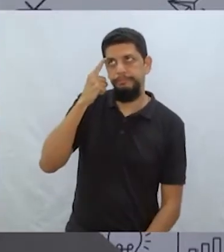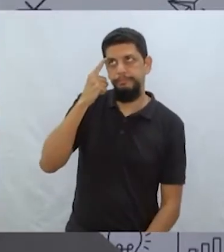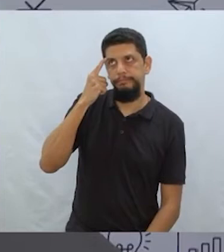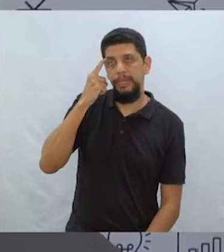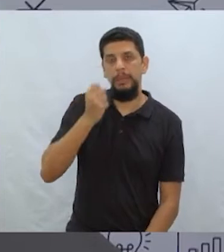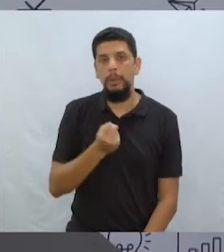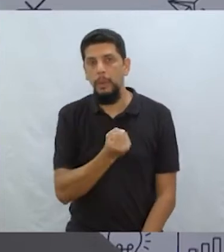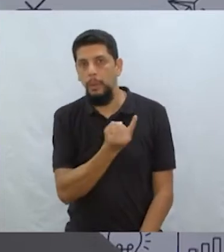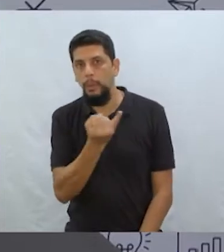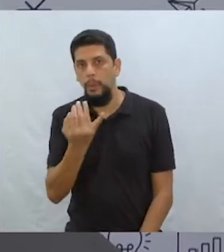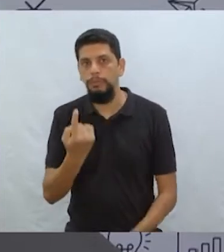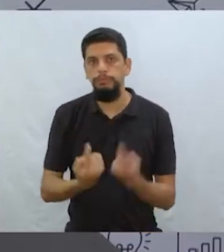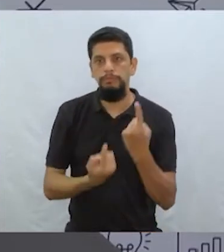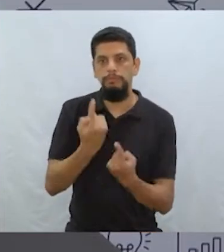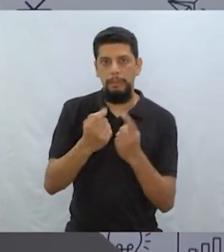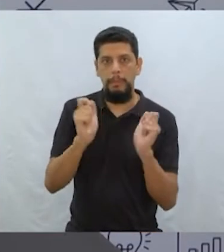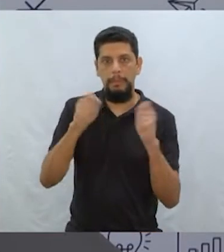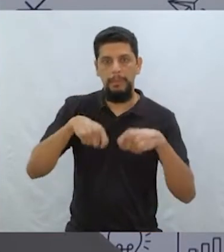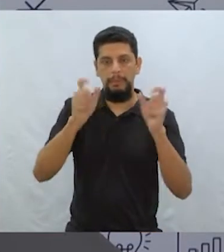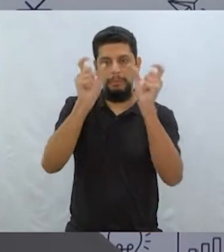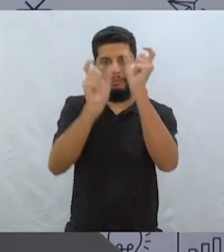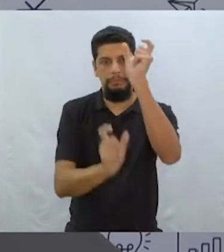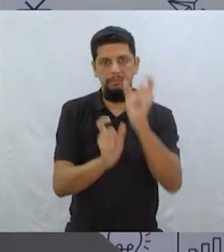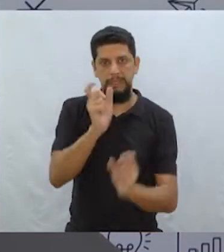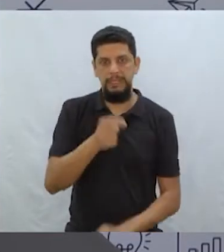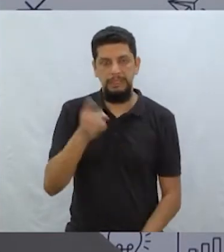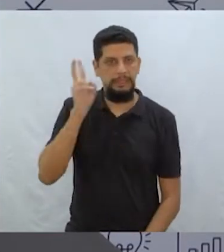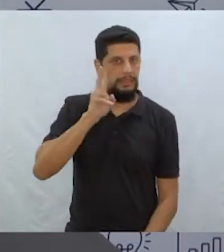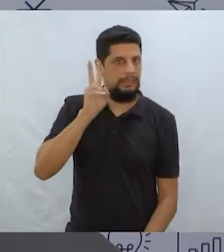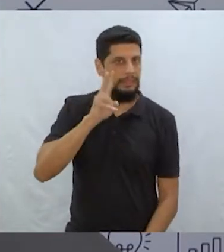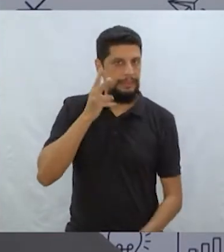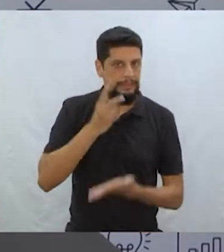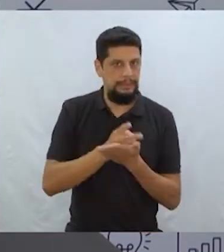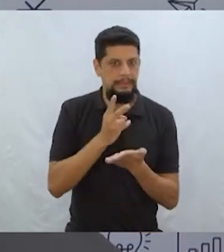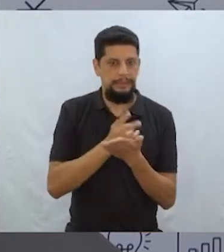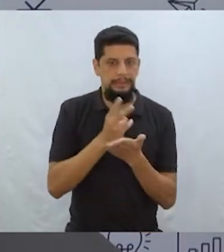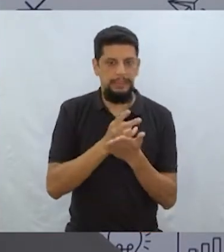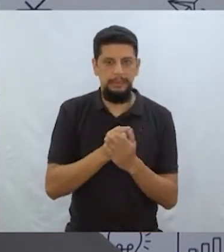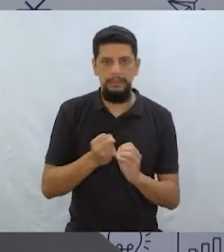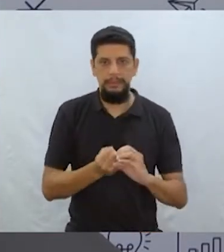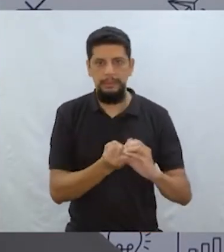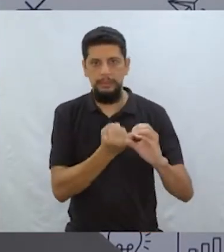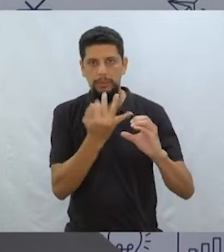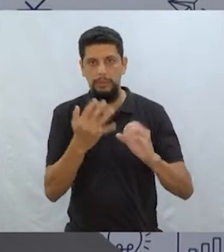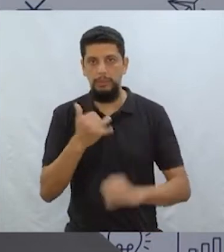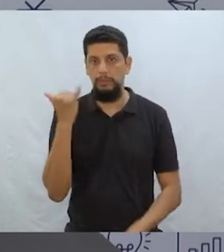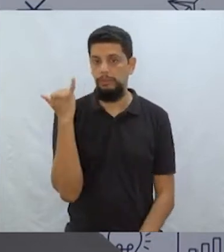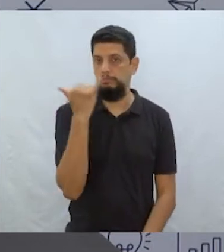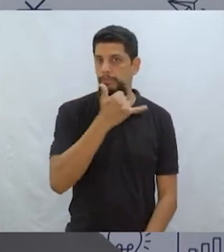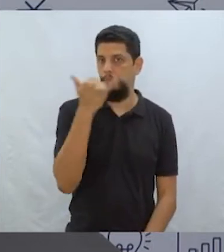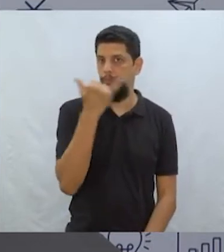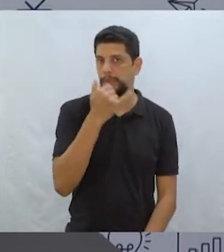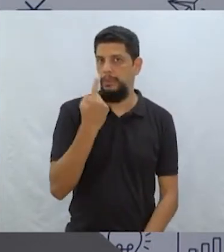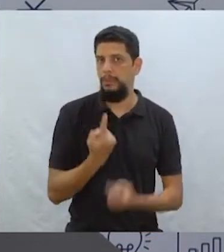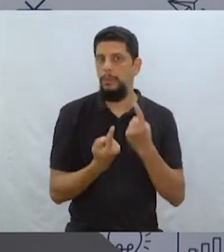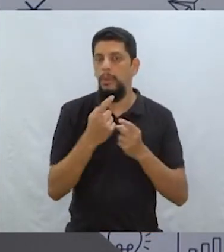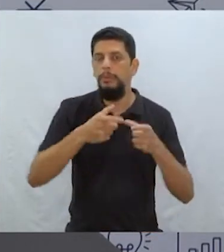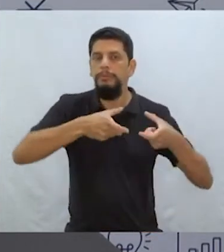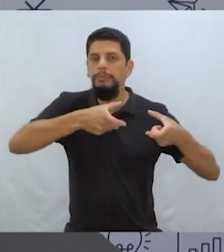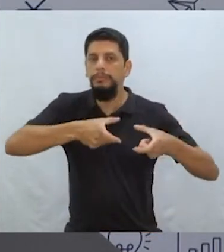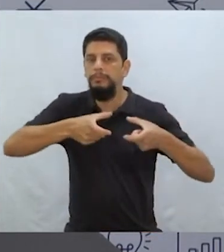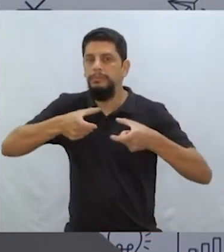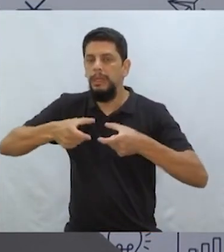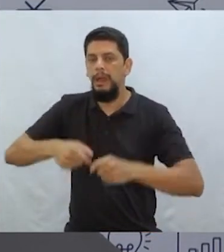aí em quantos e quais poderiam ser os personagens lembre-se sempre dessa característica do conto e qual